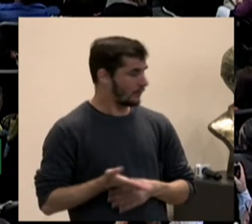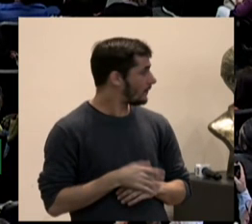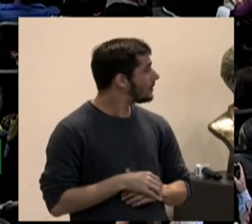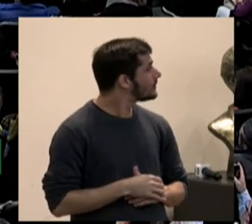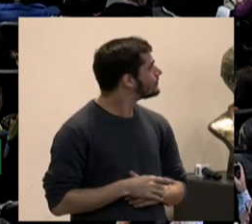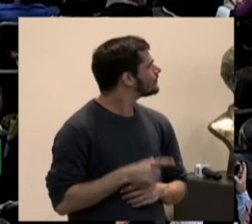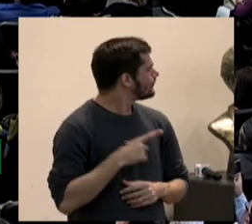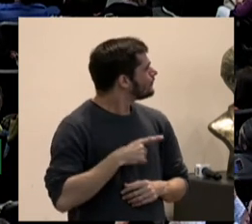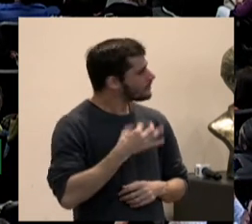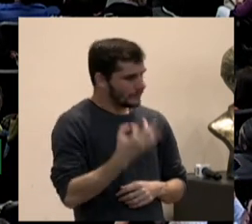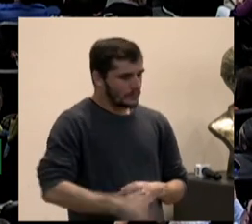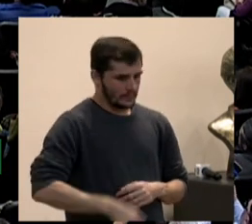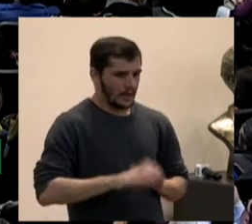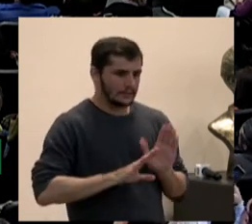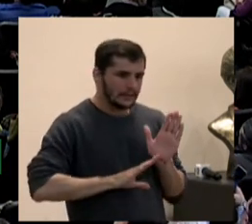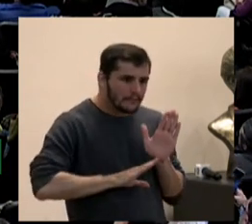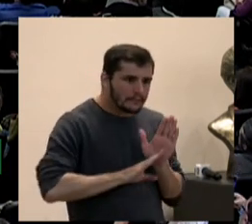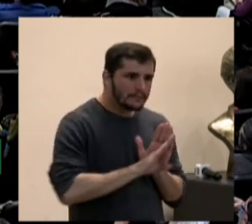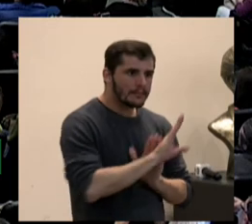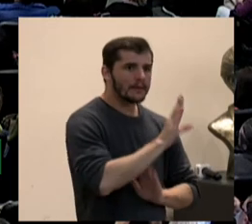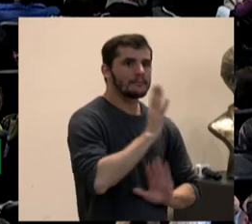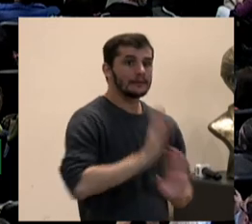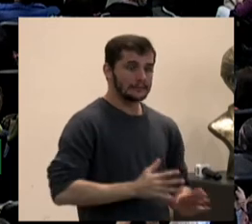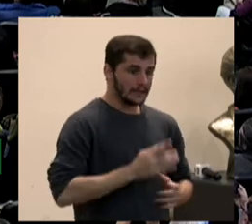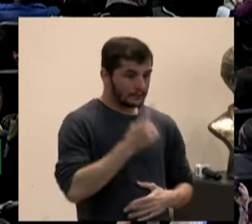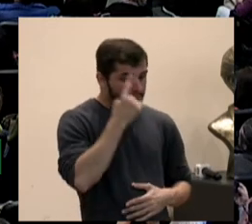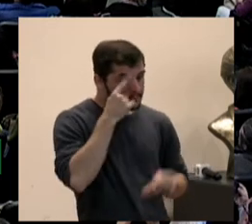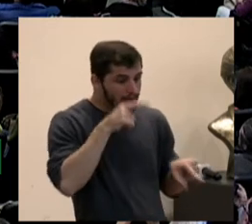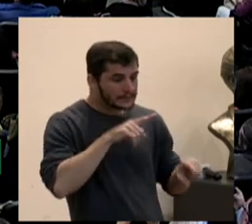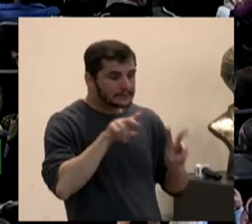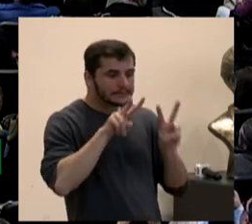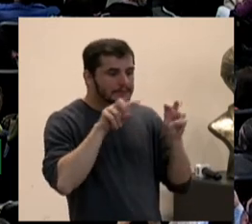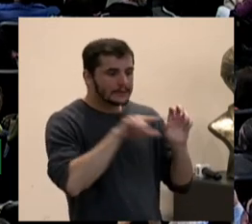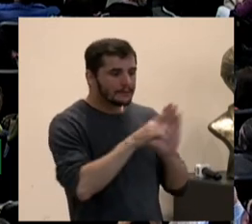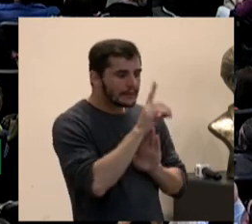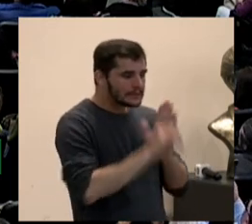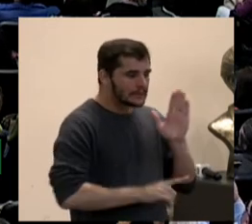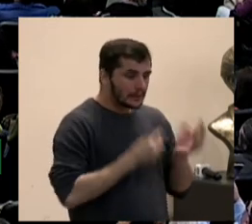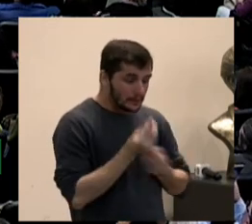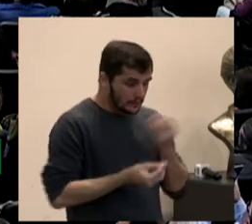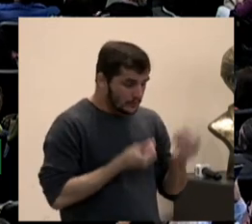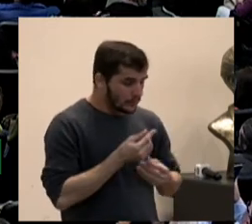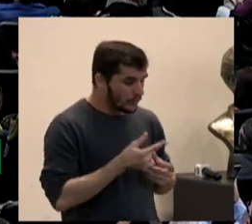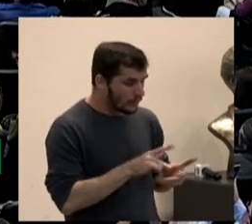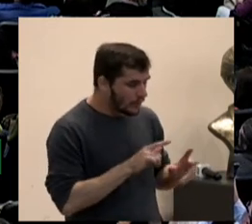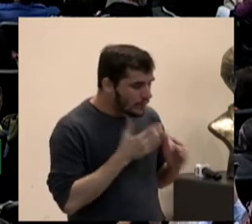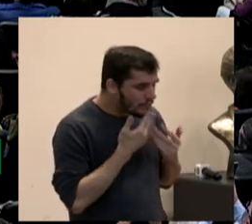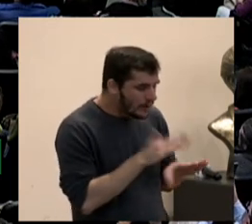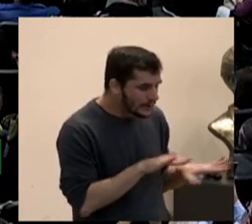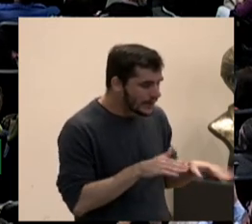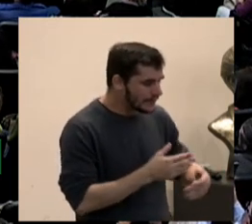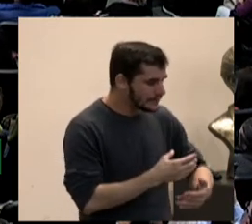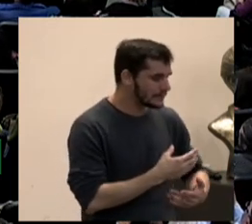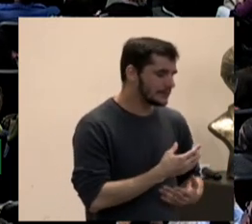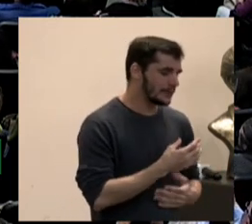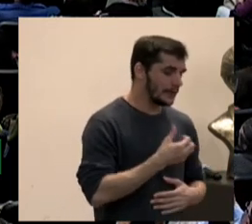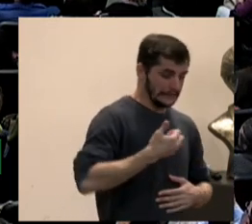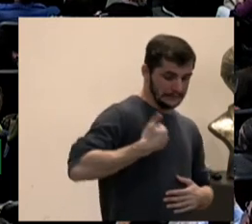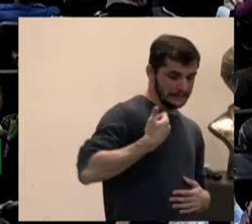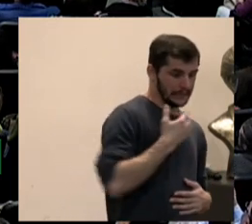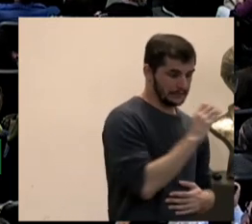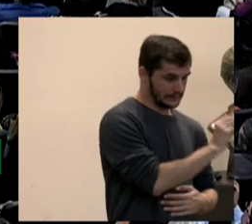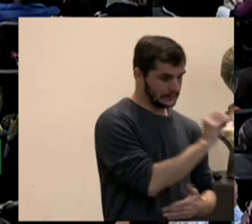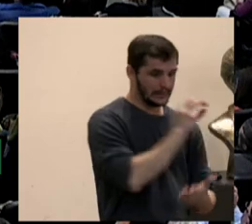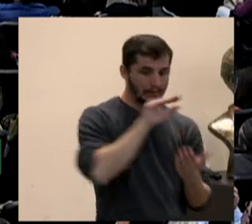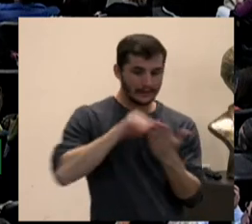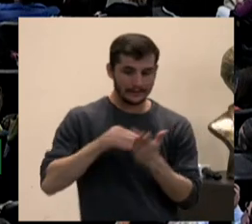avanço significativo quando a gente pensa no campo dos direitos, né, fazendo esse recorte para as crianças de 0 a 6 anos, né, porque nós tínhamos